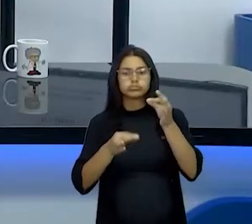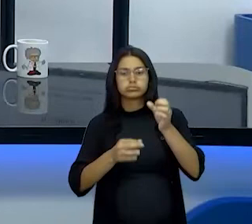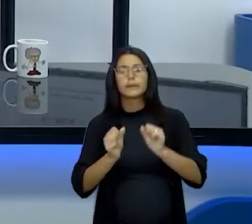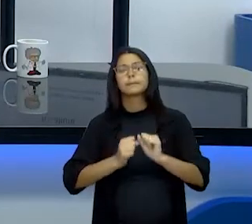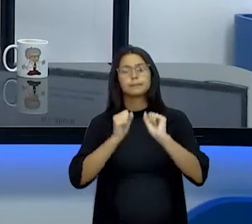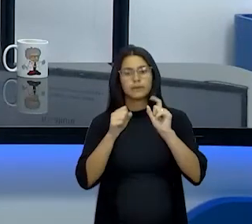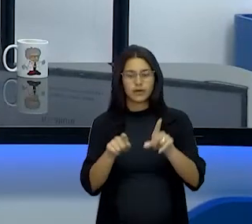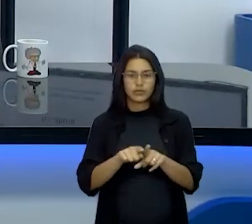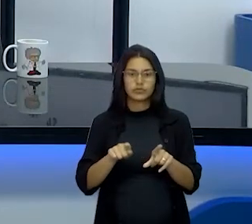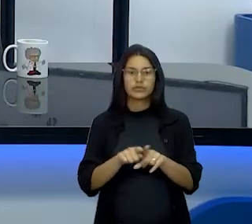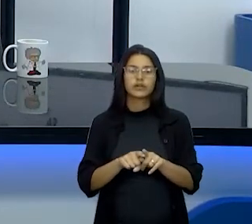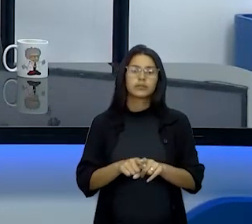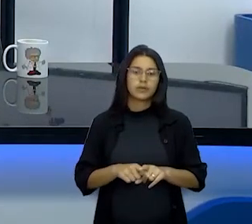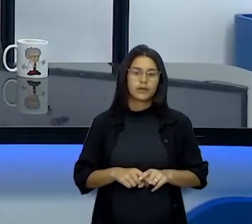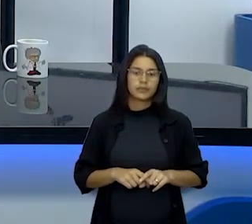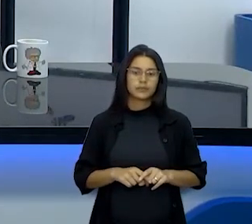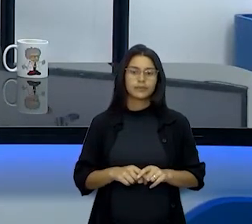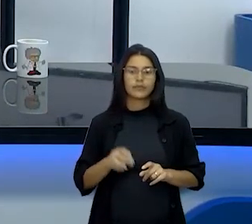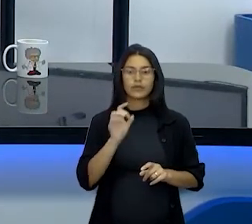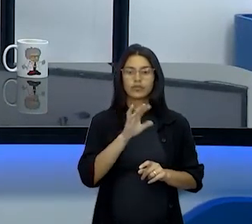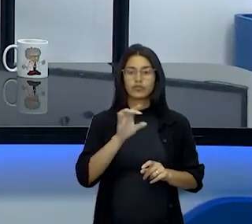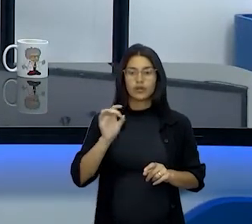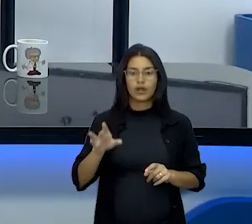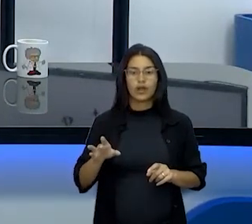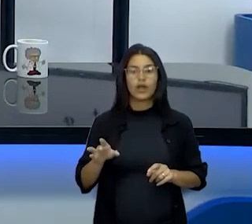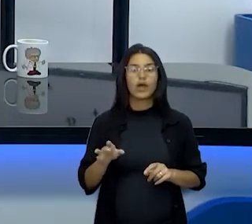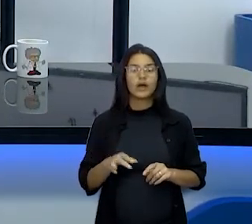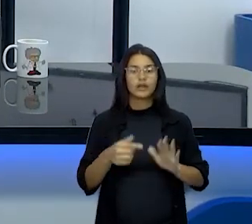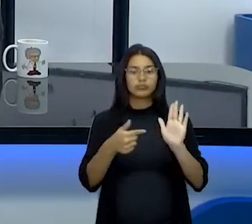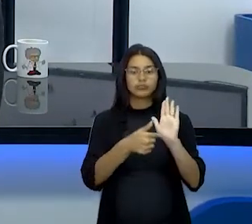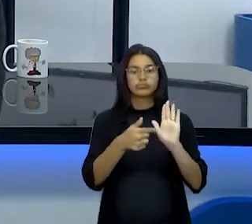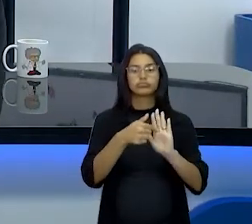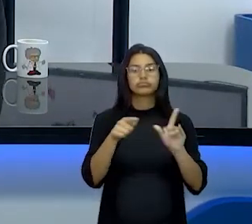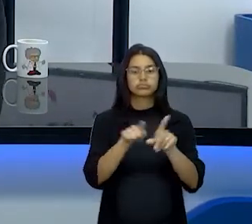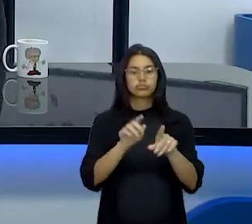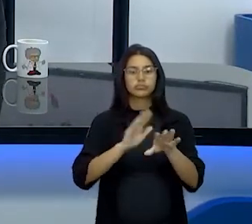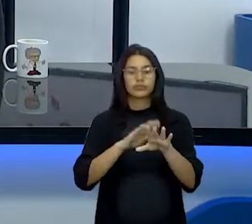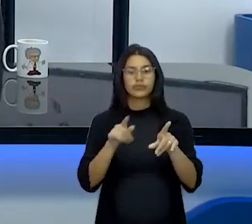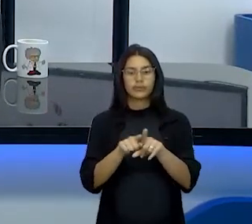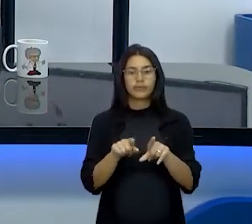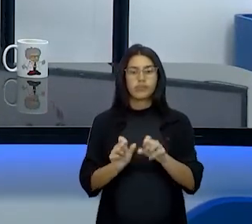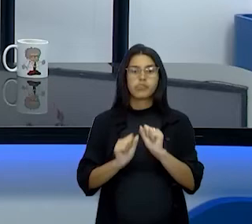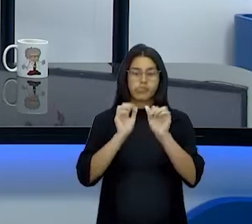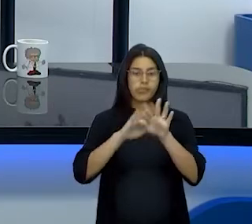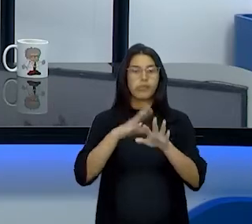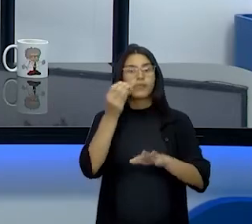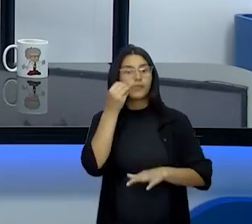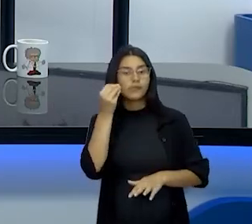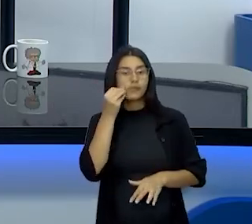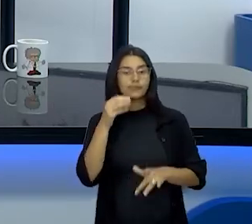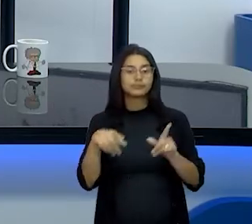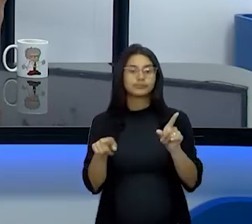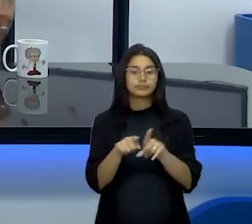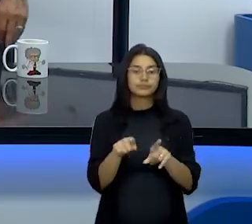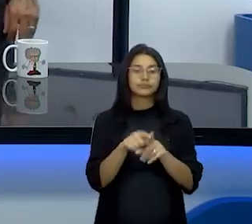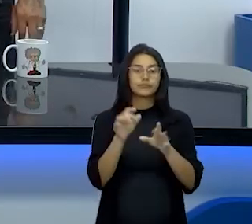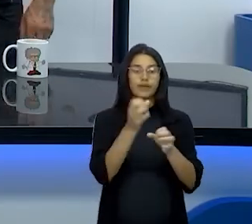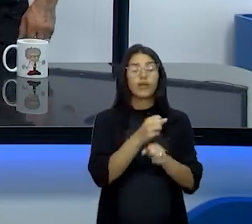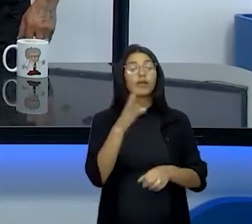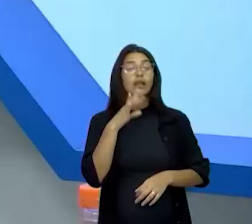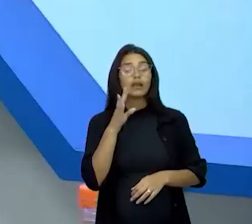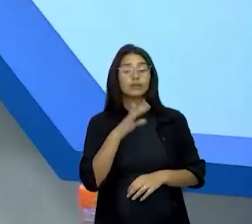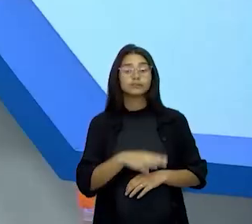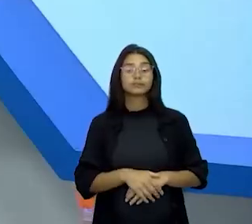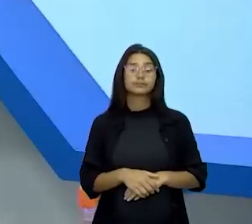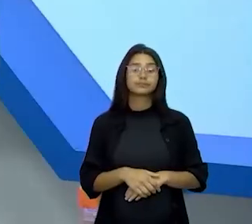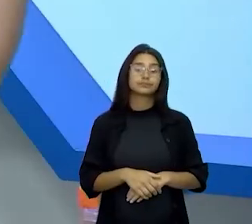medir a altura aqui de cada furo, né? E pode fazer Fazer um possível teste cálculo aí. depois. Isso, um cálculo legal.